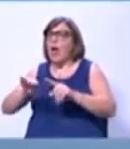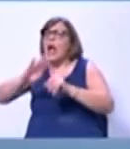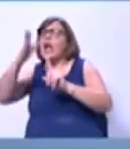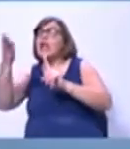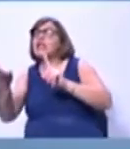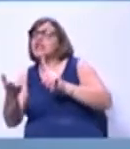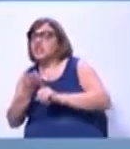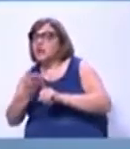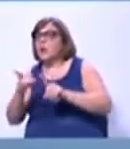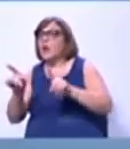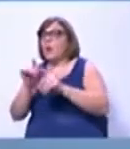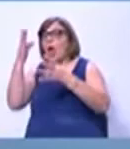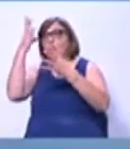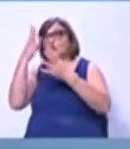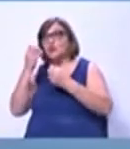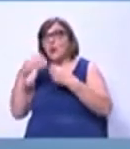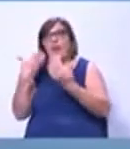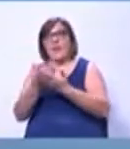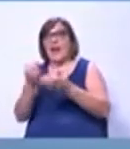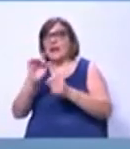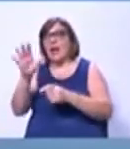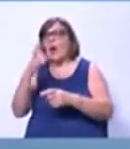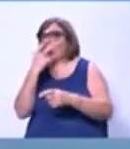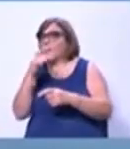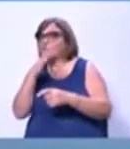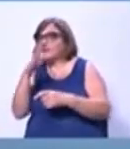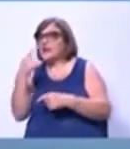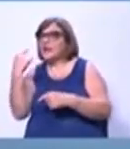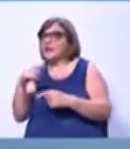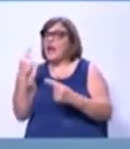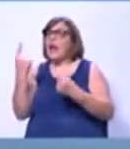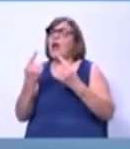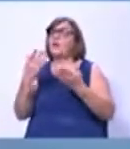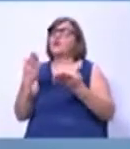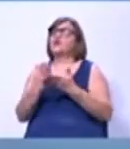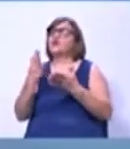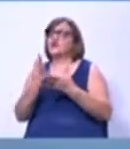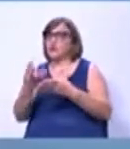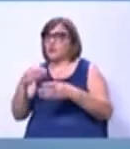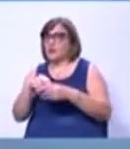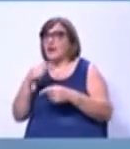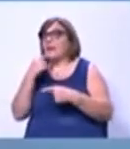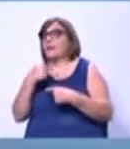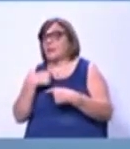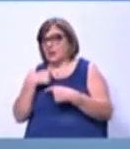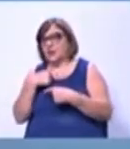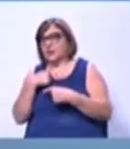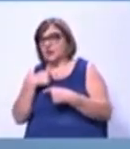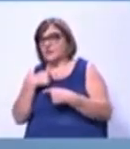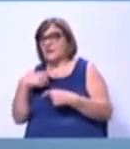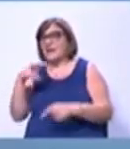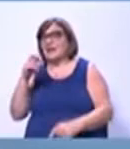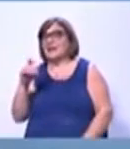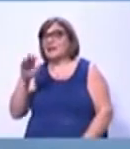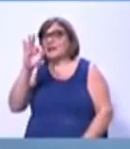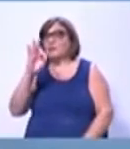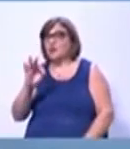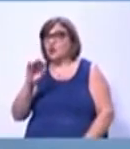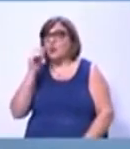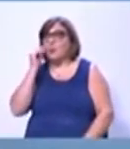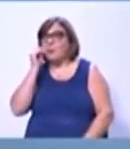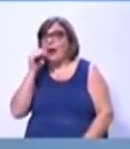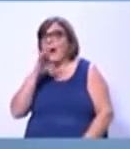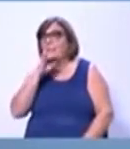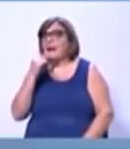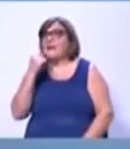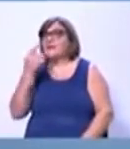Sim, sim. E é curioso falar disso, porque existem alguns estudos, inclusive, que nos dizem que 30% dos pais